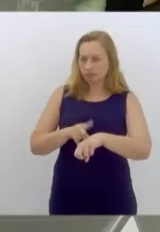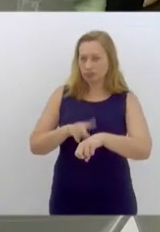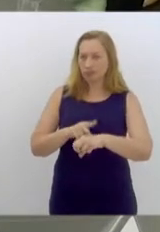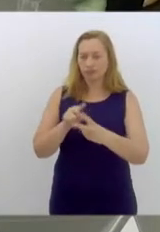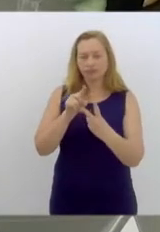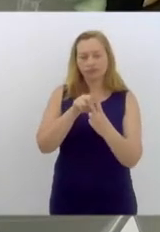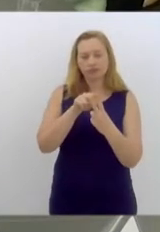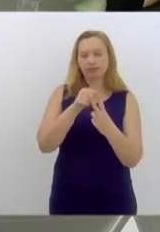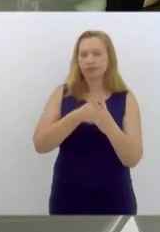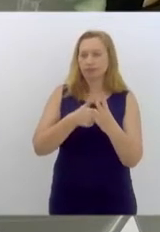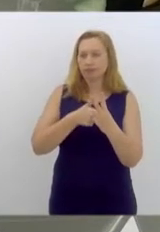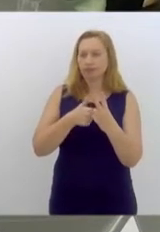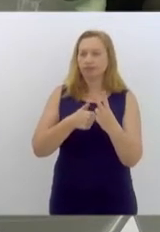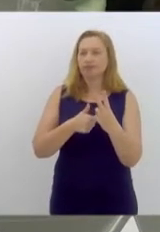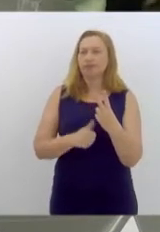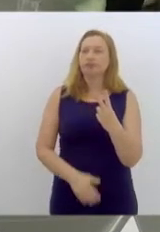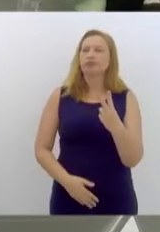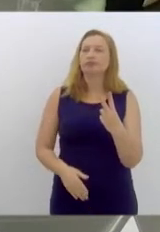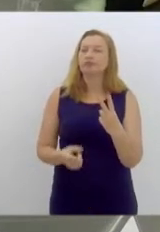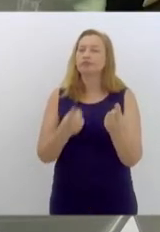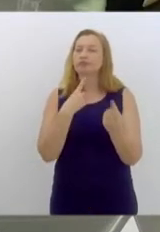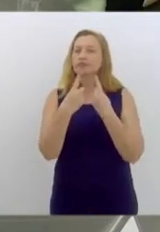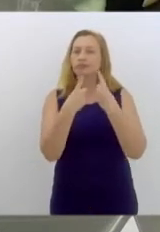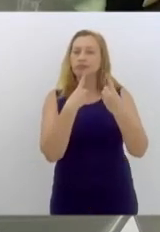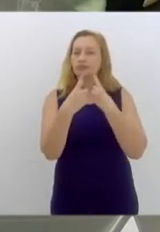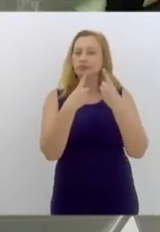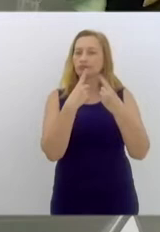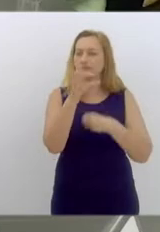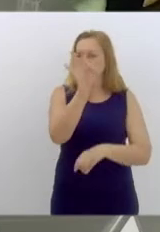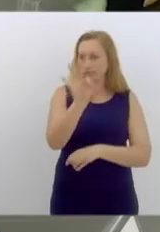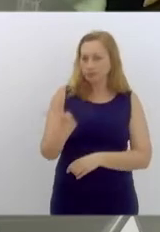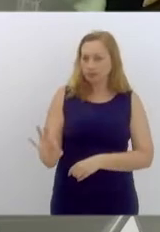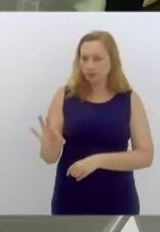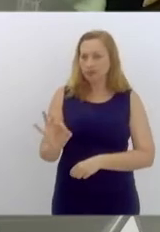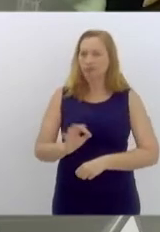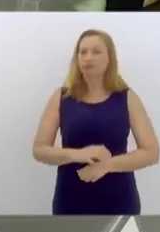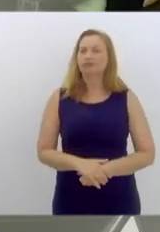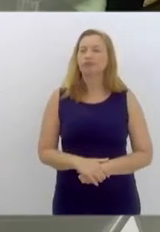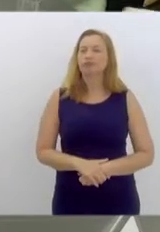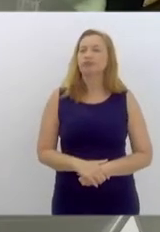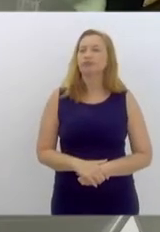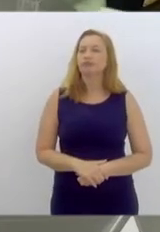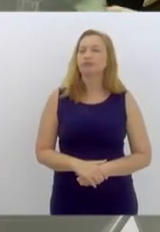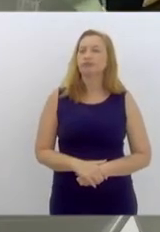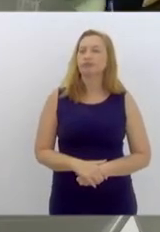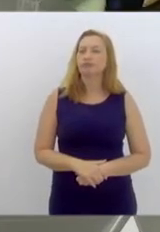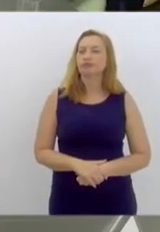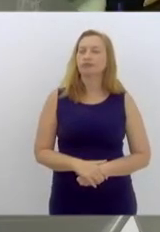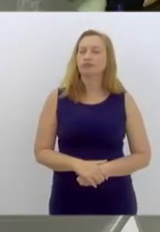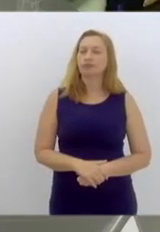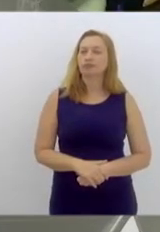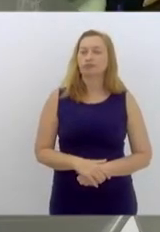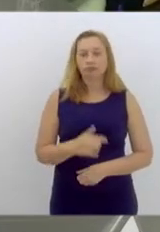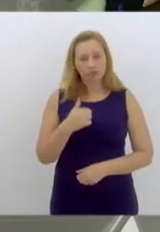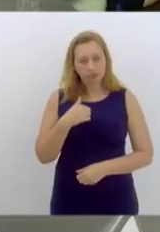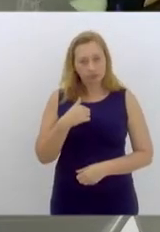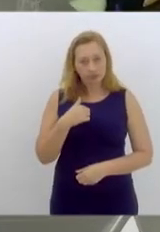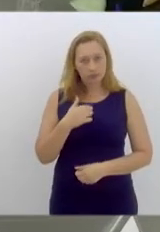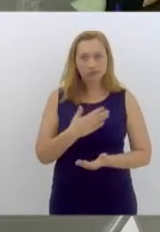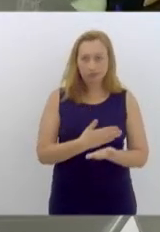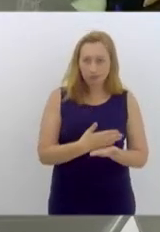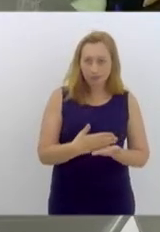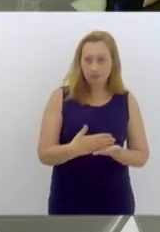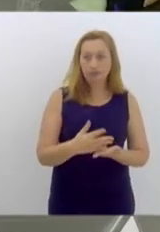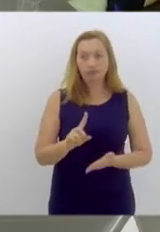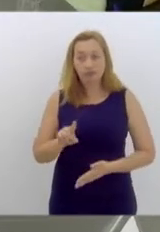A primeira etapa, quando vai se discutir os percentuais, né? E eu presidirei. Depois,